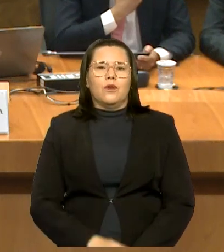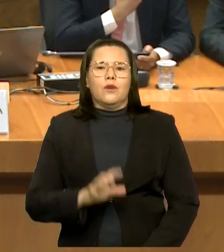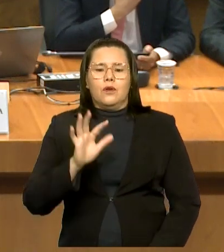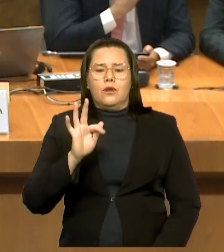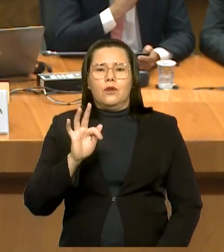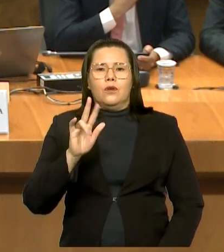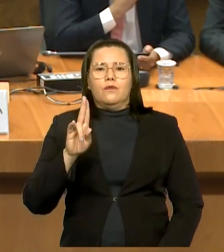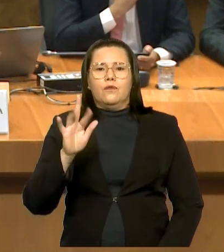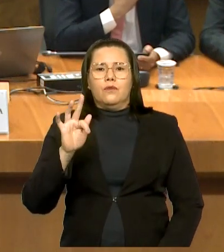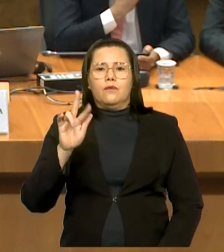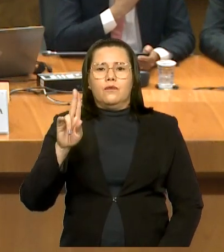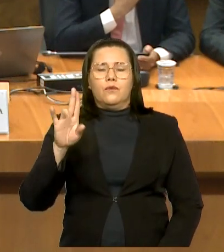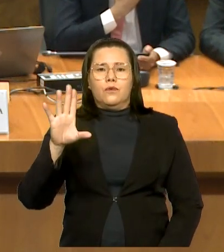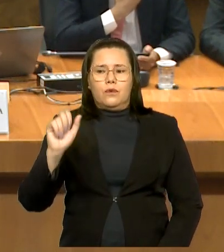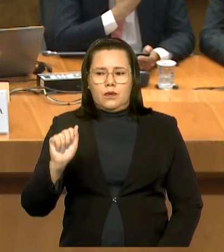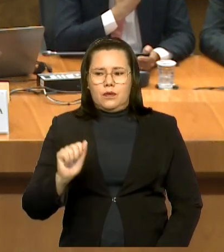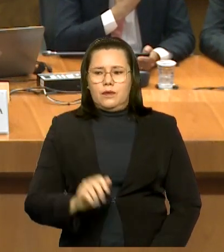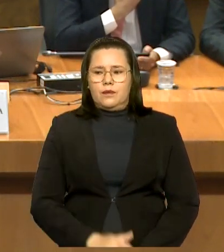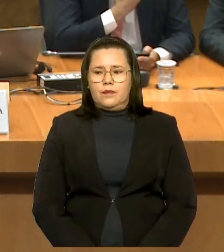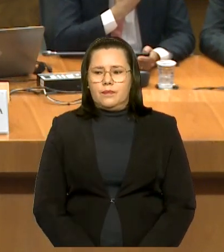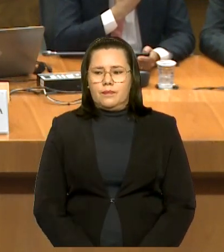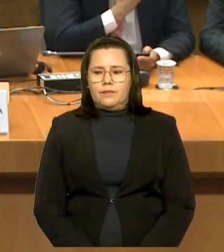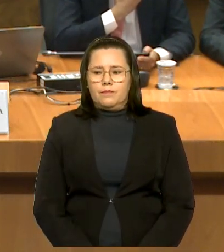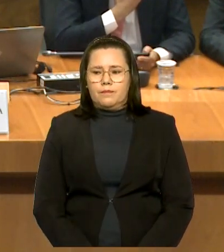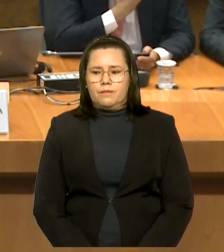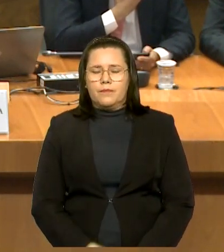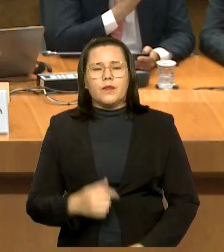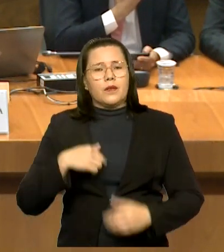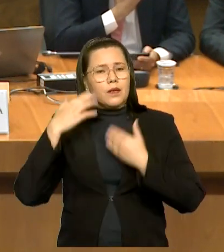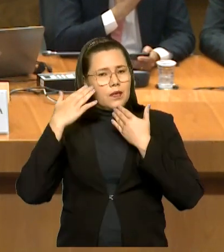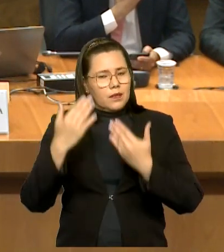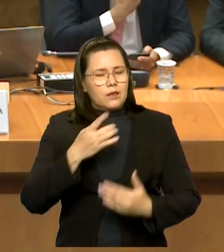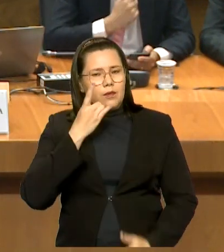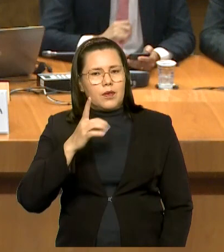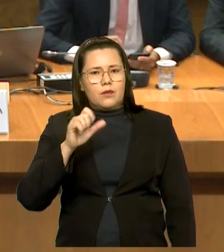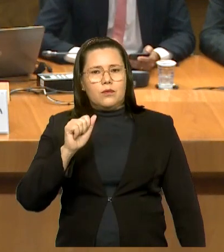Obrigado, presidente. Agradeço, deputado Arnaldo.